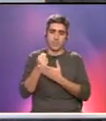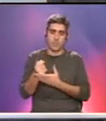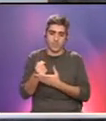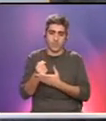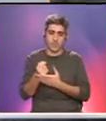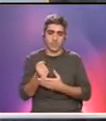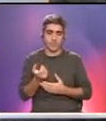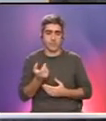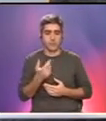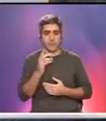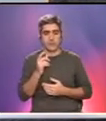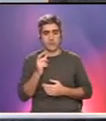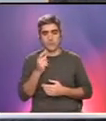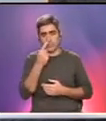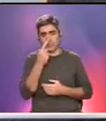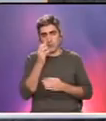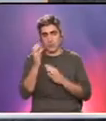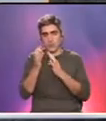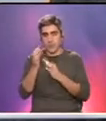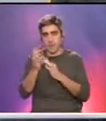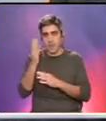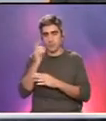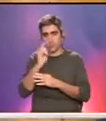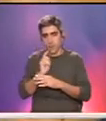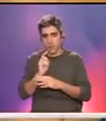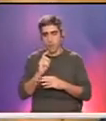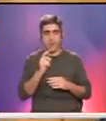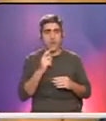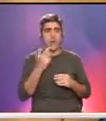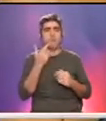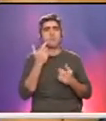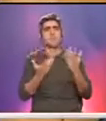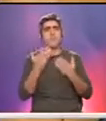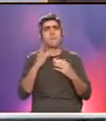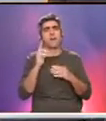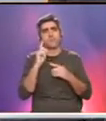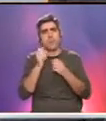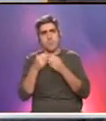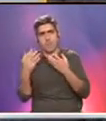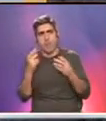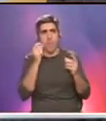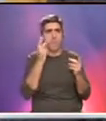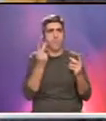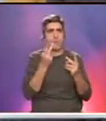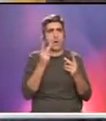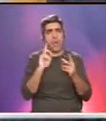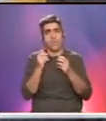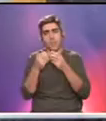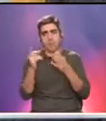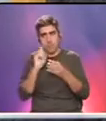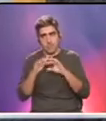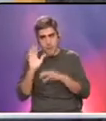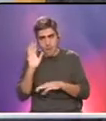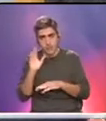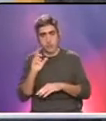mais... preferimos tratar uma Mas mulher... Mas há mais casos de mulheres que de homens? Há mais casos de mulheres do que homens, por estas razões todas que disse. Sim.